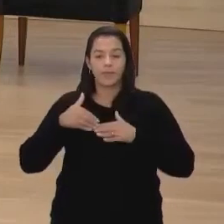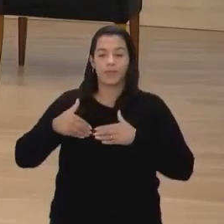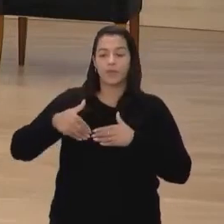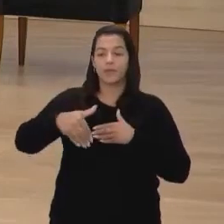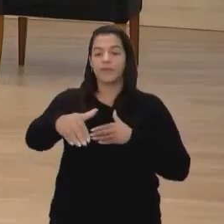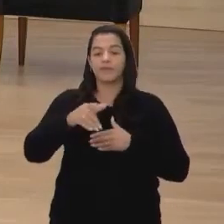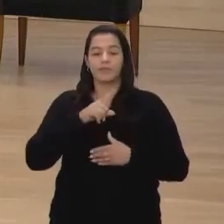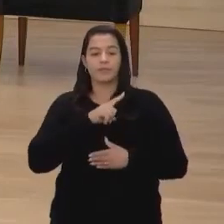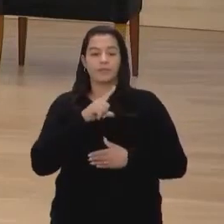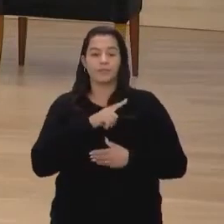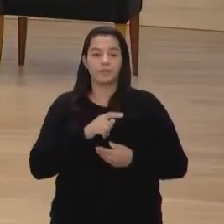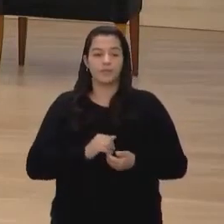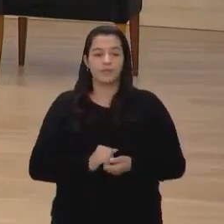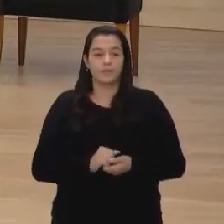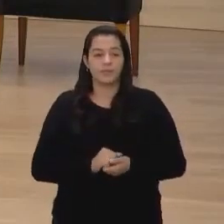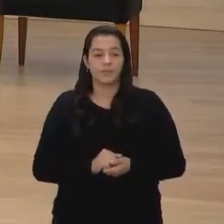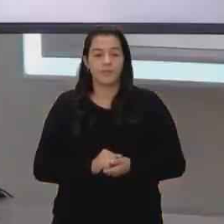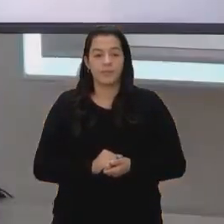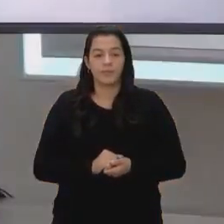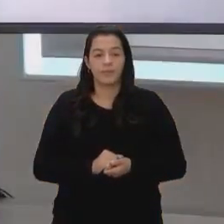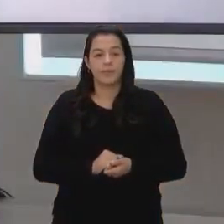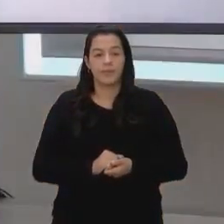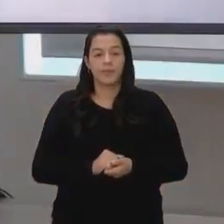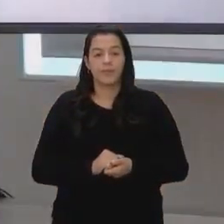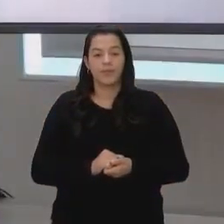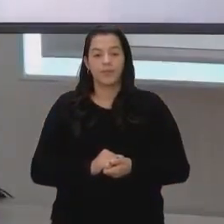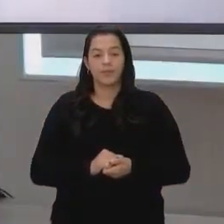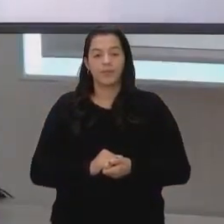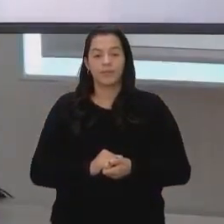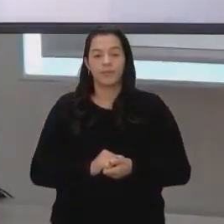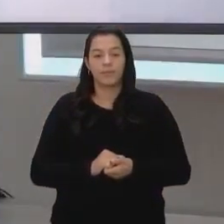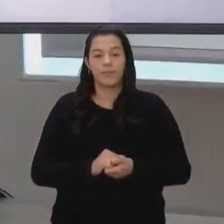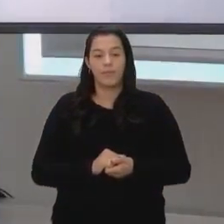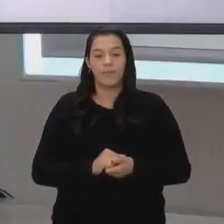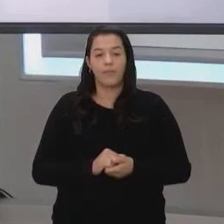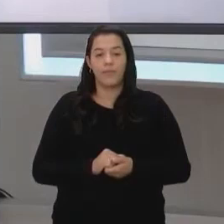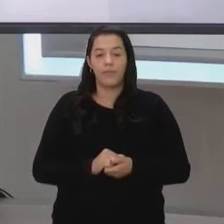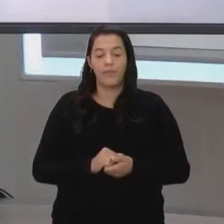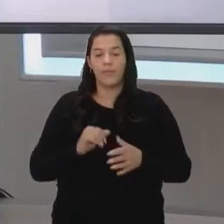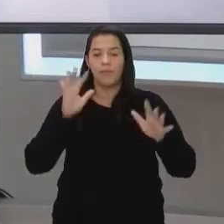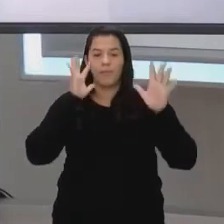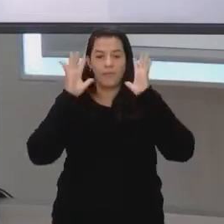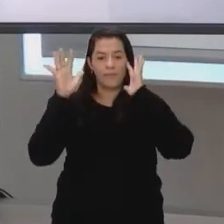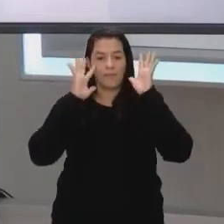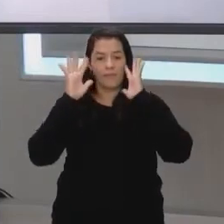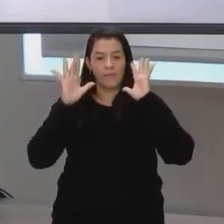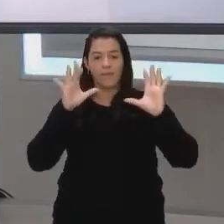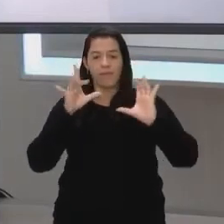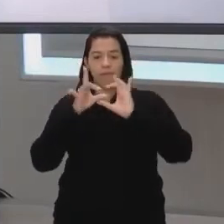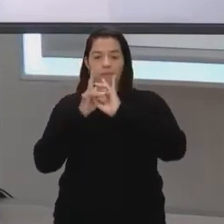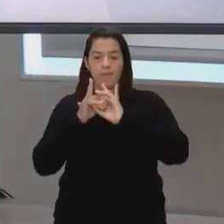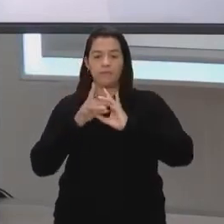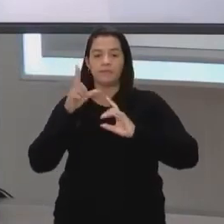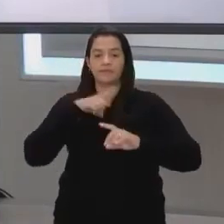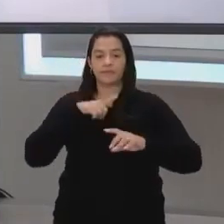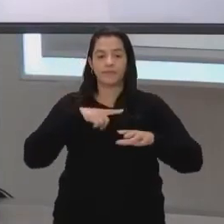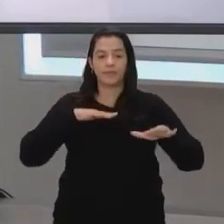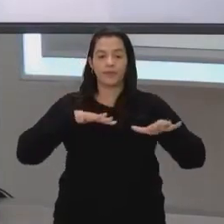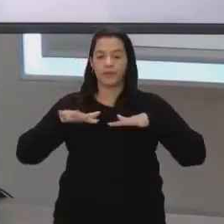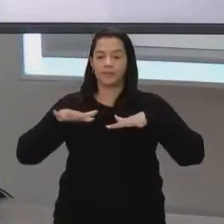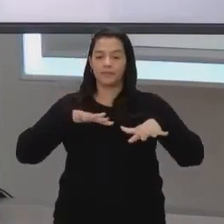frente. Isso eu sempre faço a seguinte associação. É um